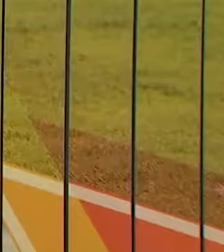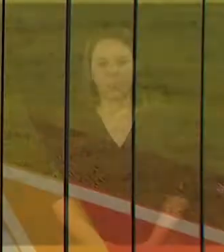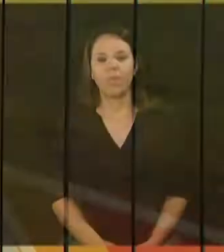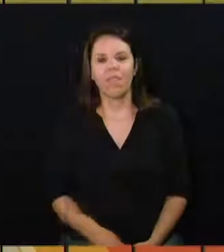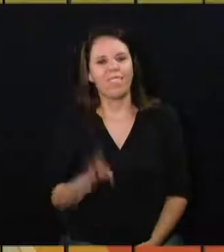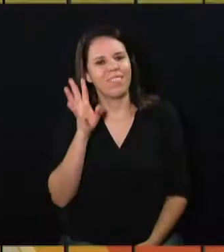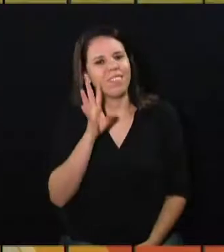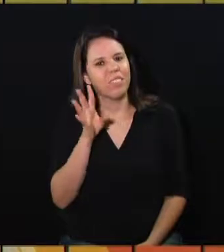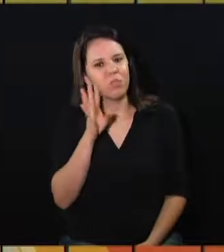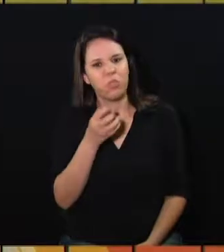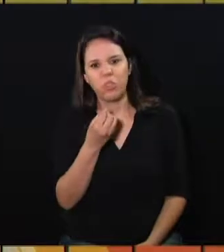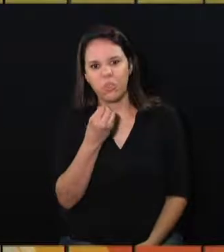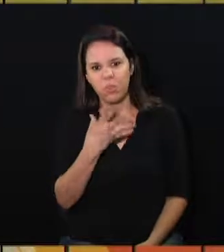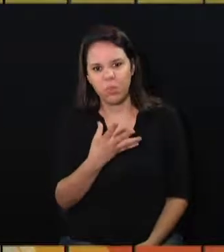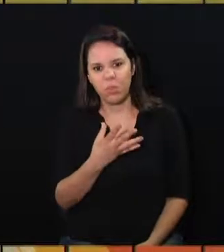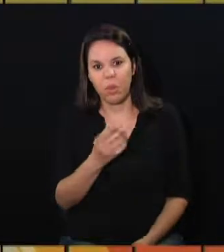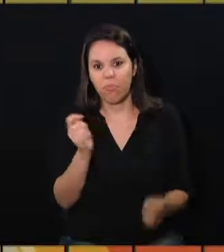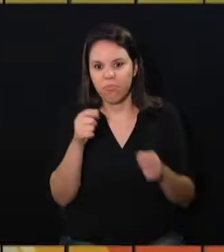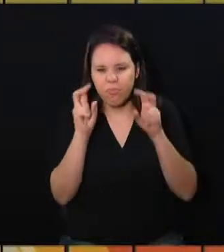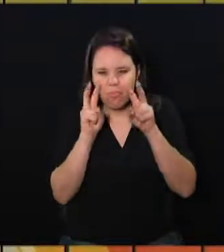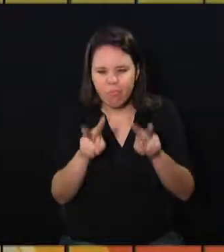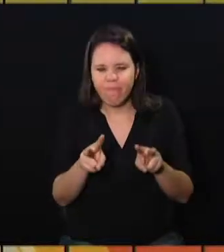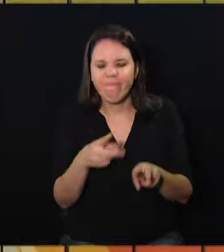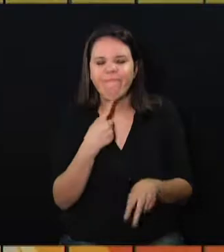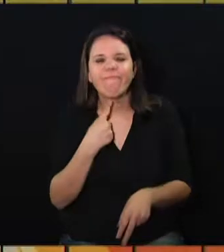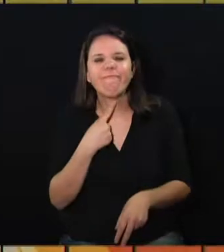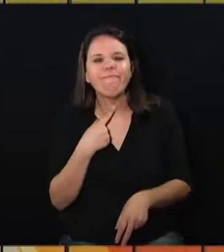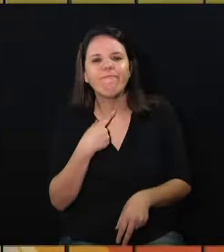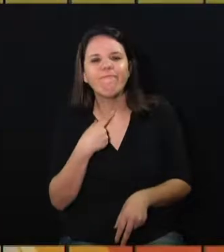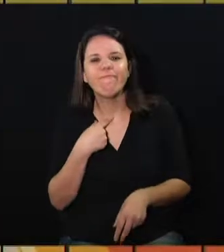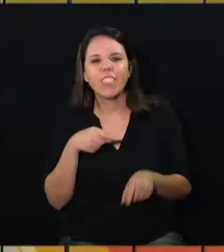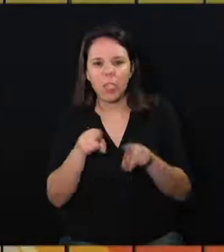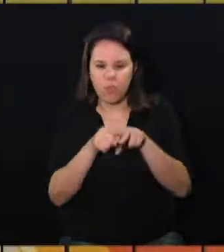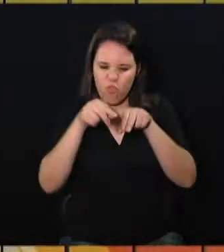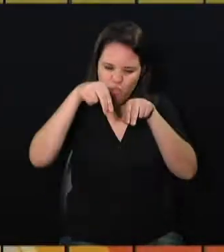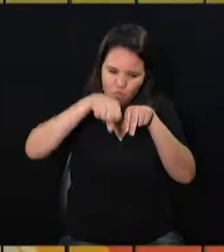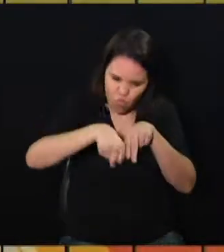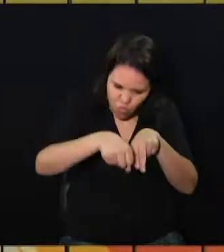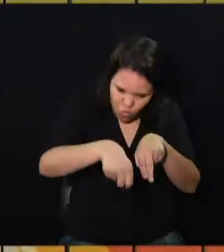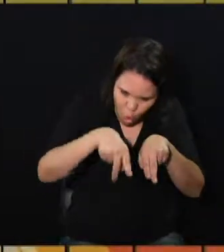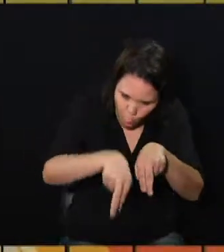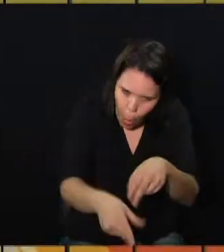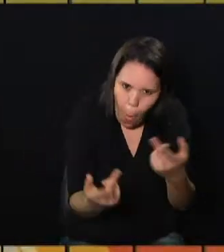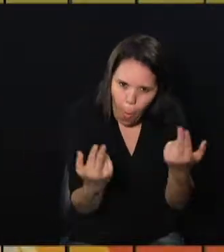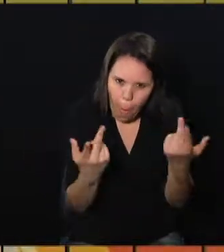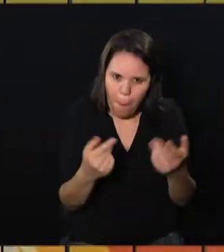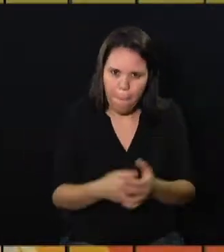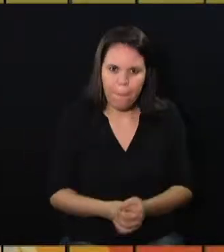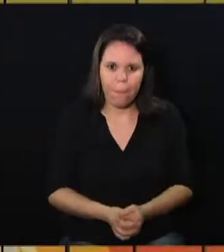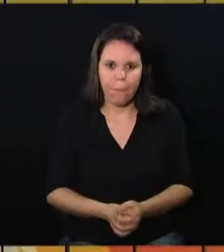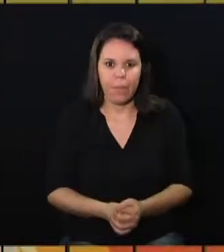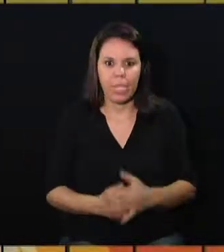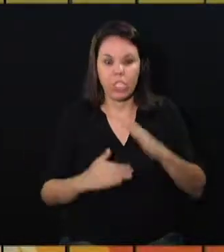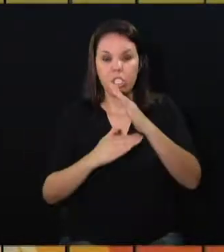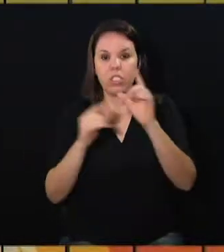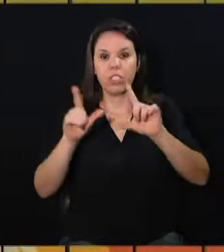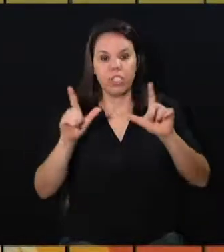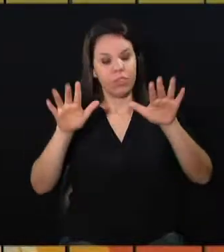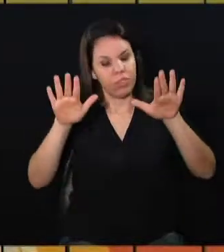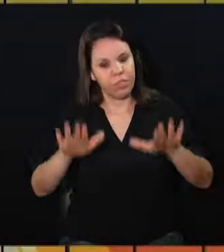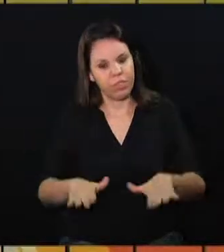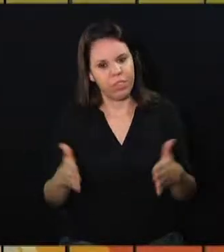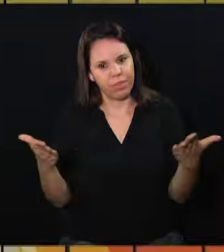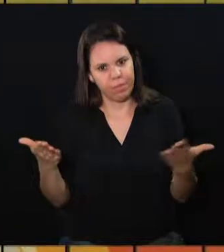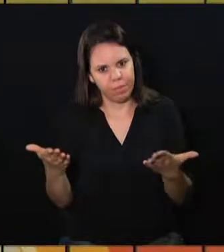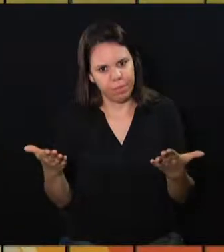Ah, legal demais, viu? Vendo estas imagens, deu até vontade de descer uma ladeira com um carrinho, viu? O Jornal Câmara Notícia fica